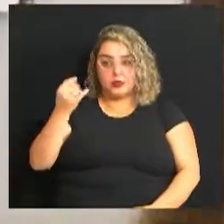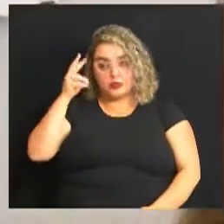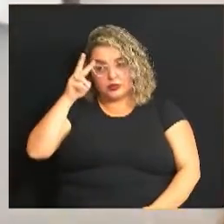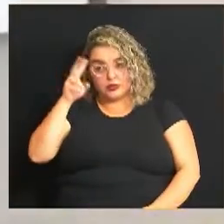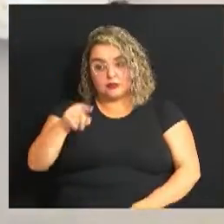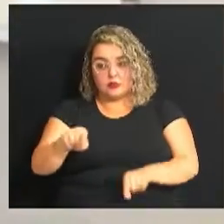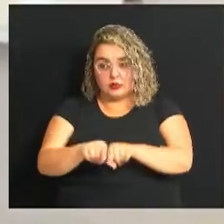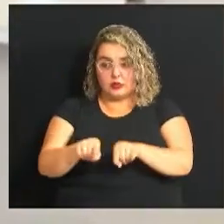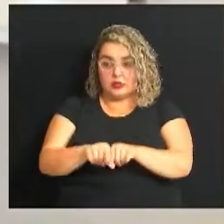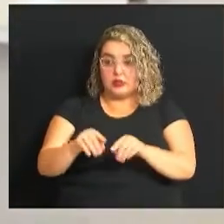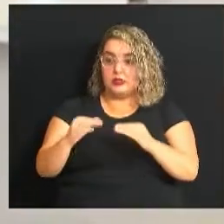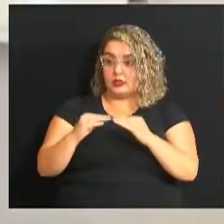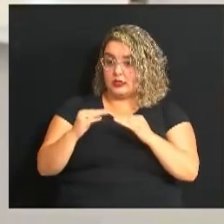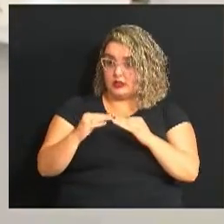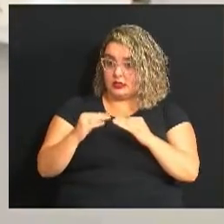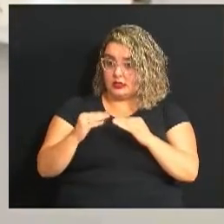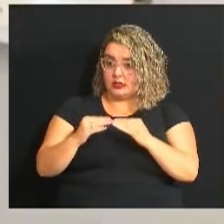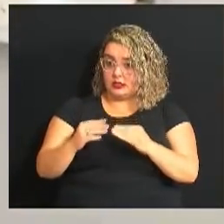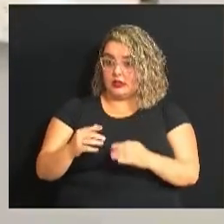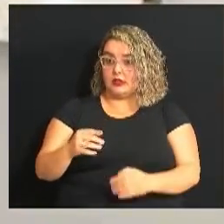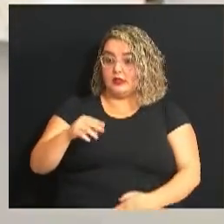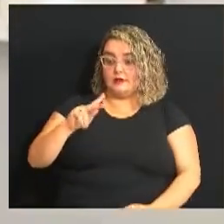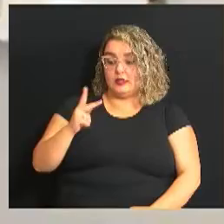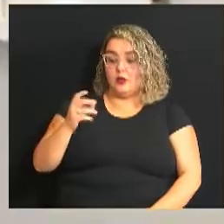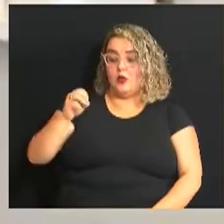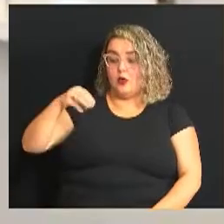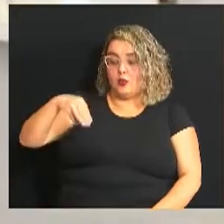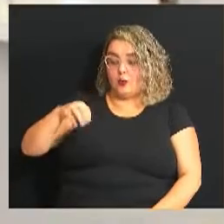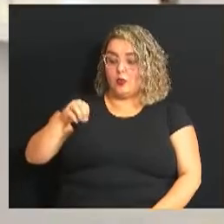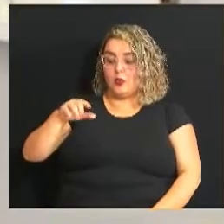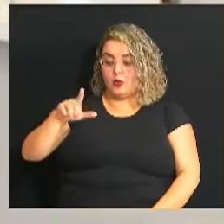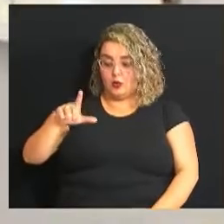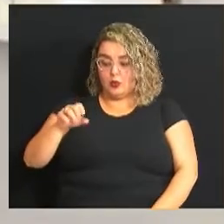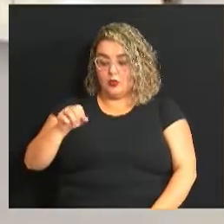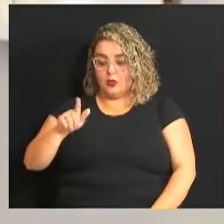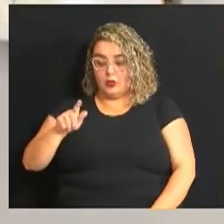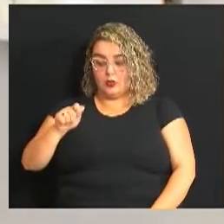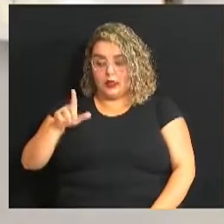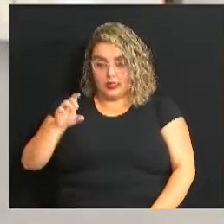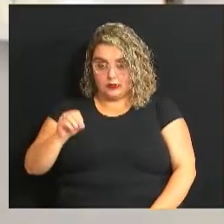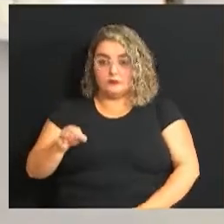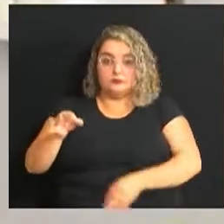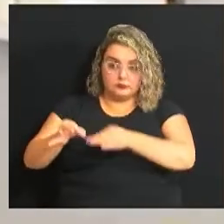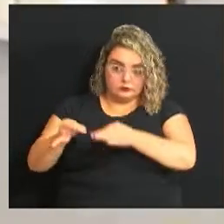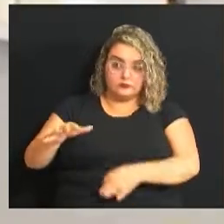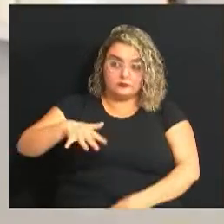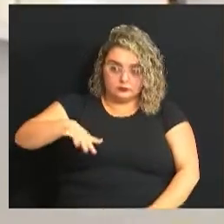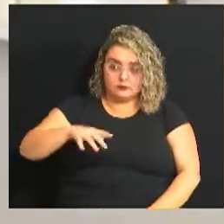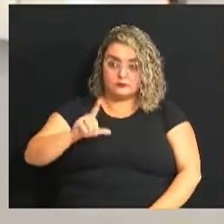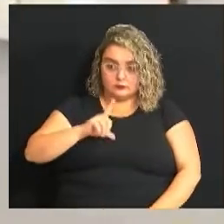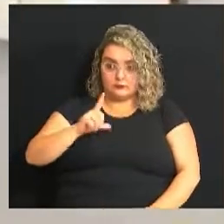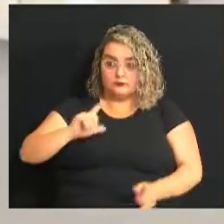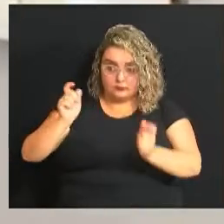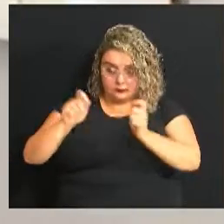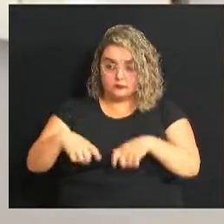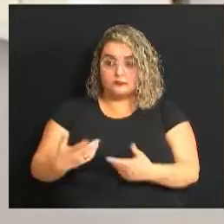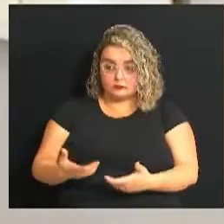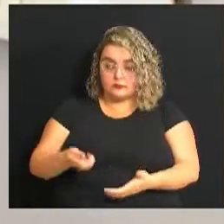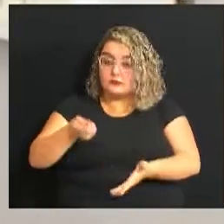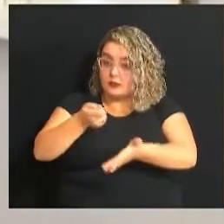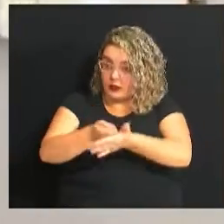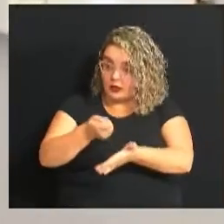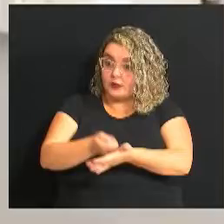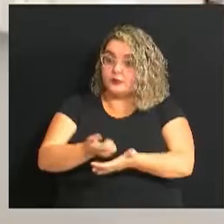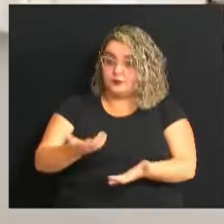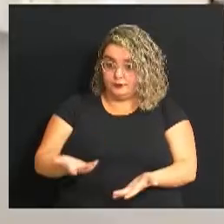esse acordo existente ele vai ser homologado judicialmente, então ele tem aí uma eficácia, ele vai ser cumprido porque